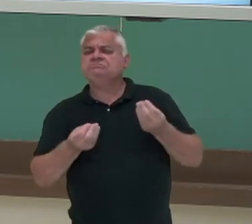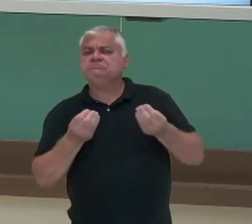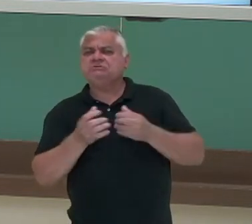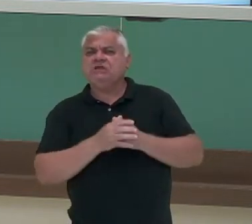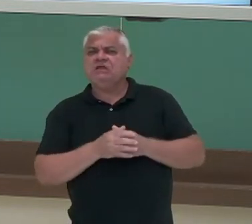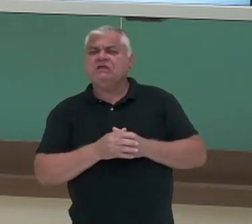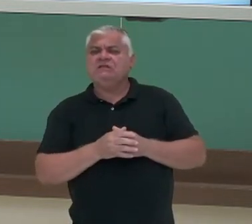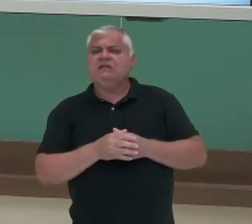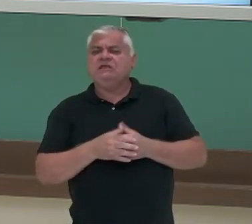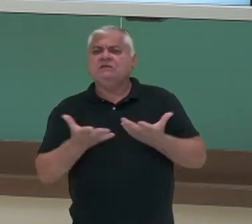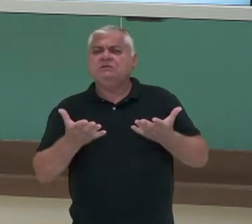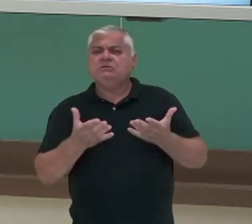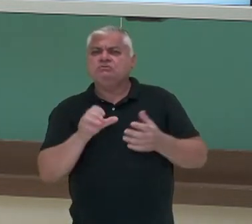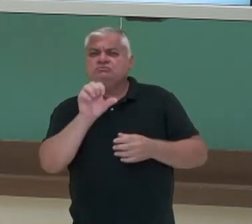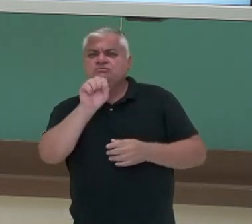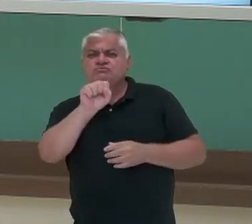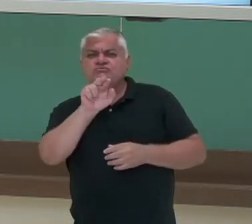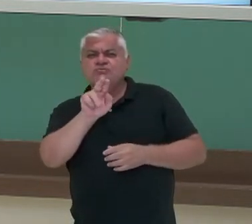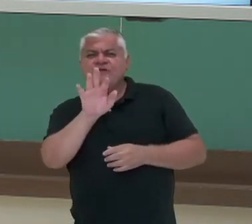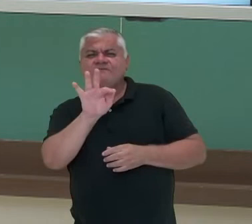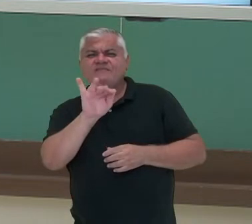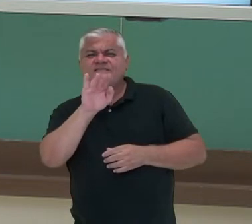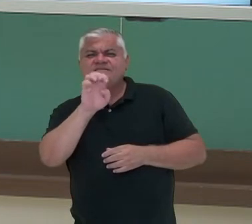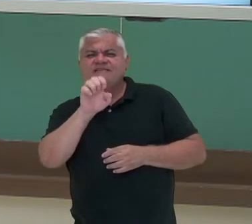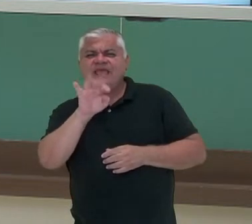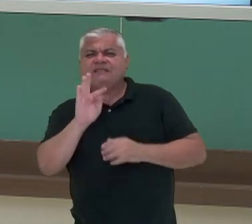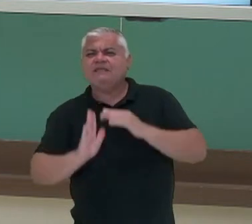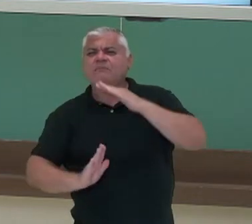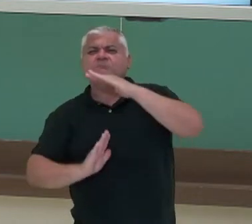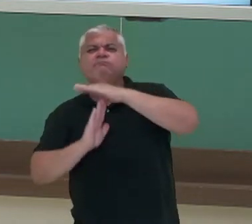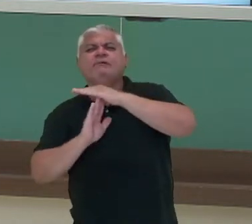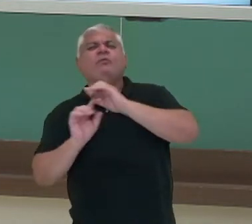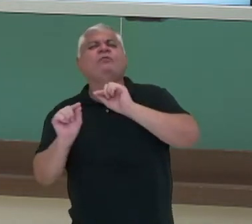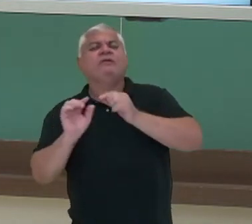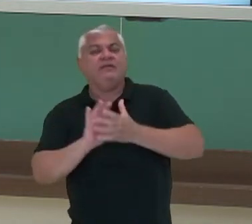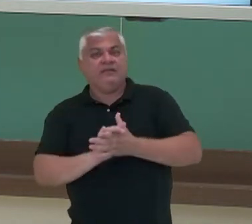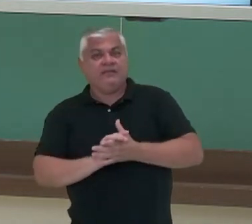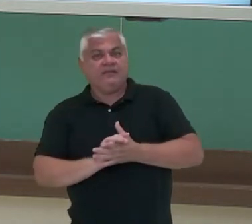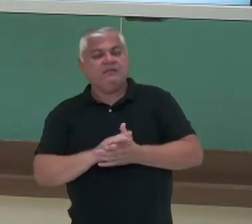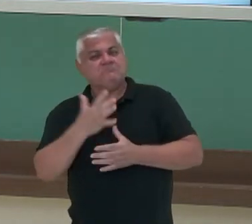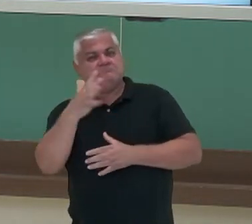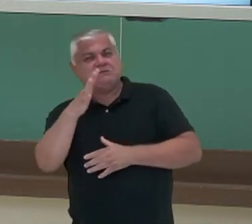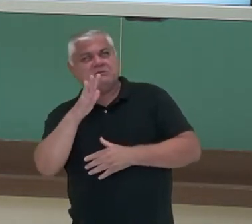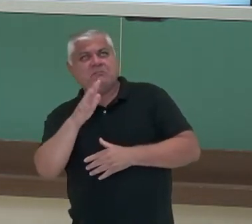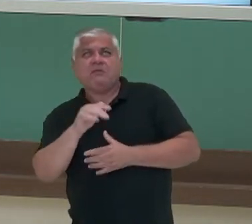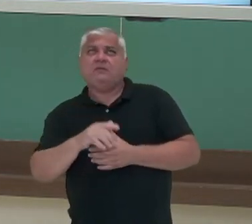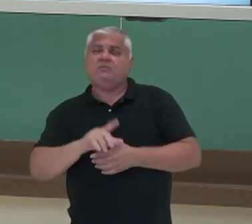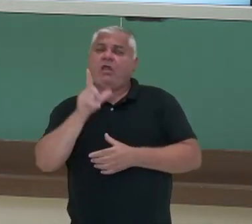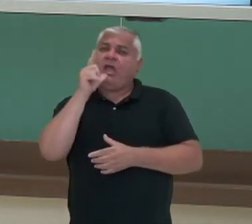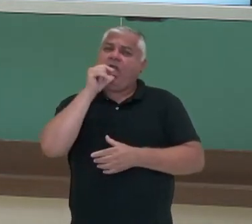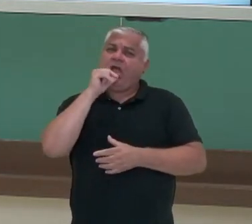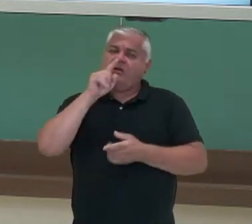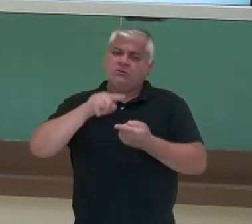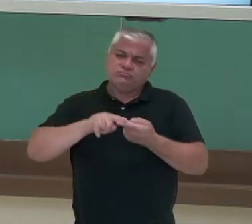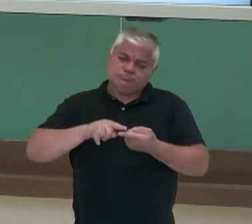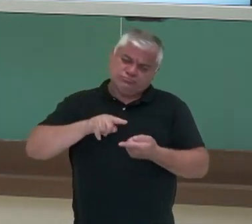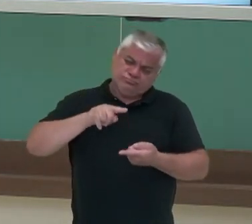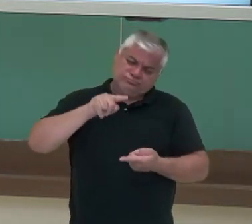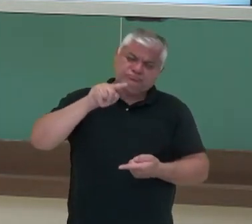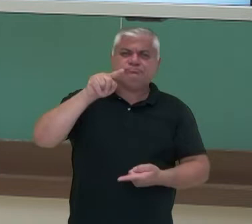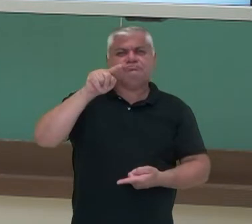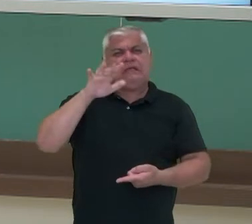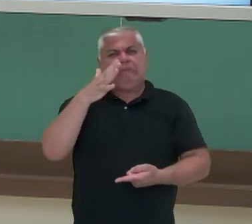o suficiente? O que você diz como suficiente? Em média, o humano precisa